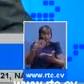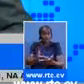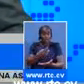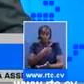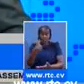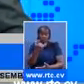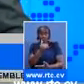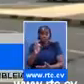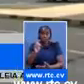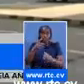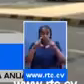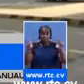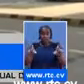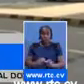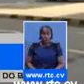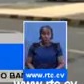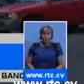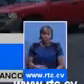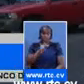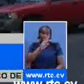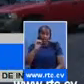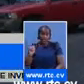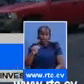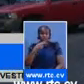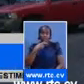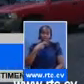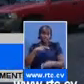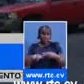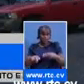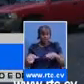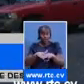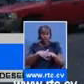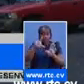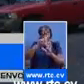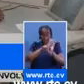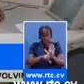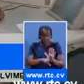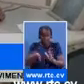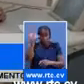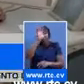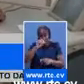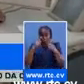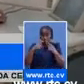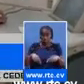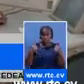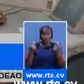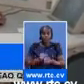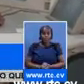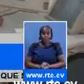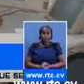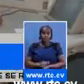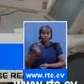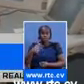empresas. A ASA e a Eletra fazem parte da lista que o governo divulgou e de onde